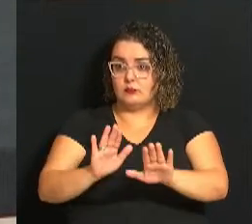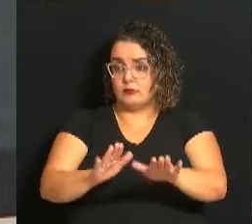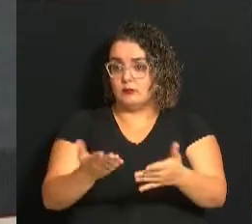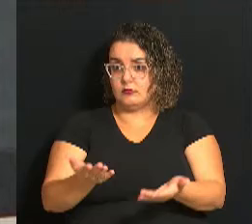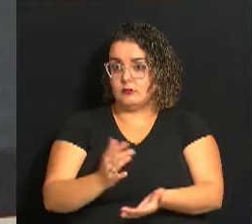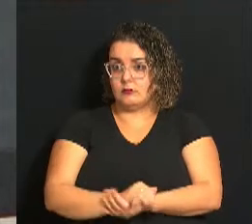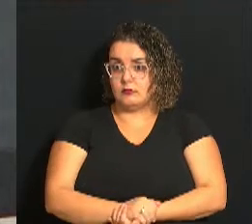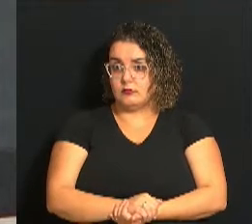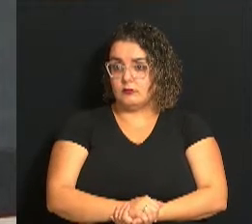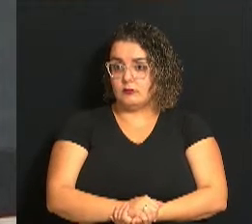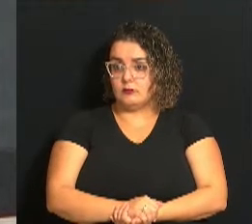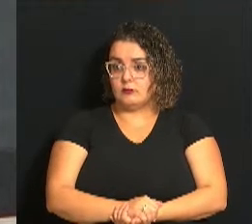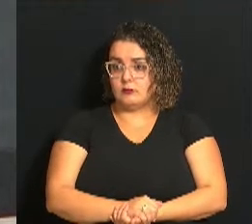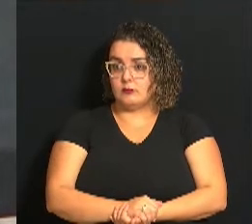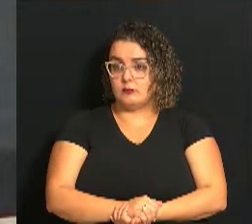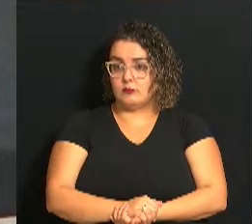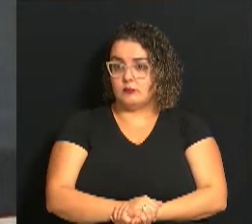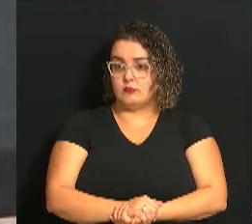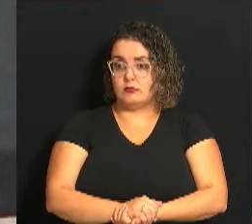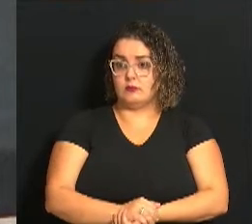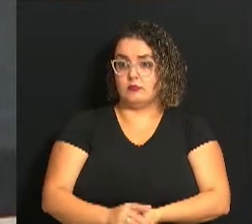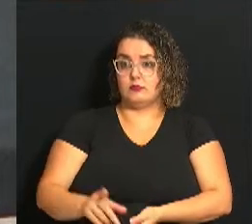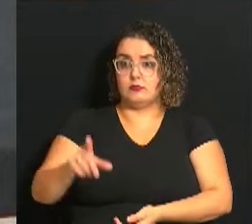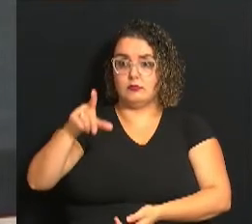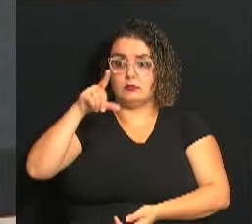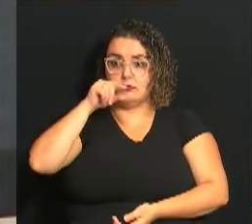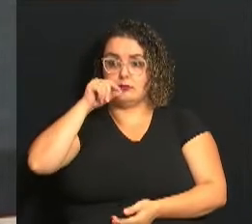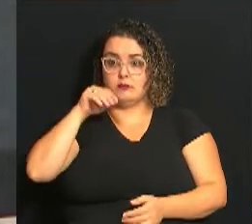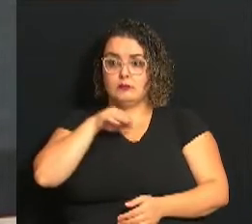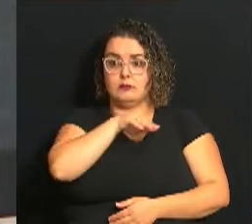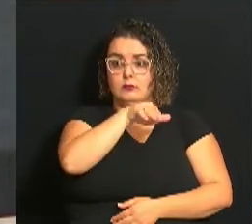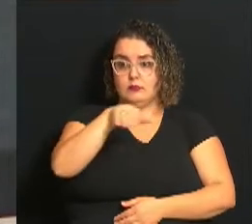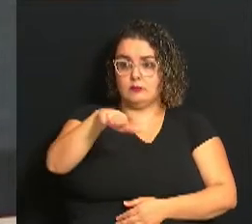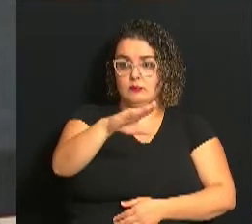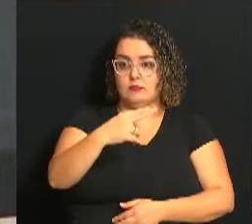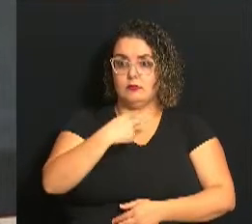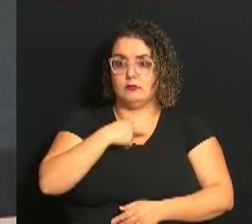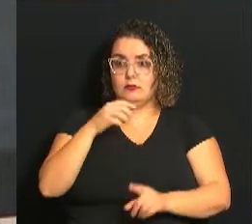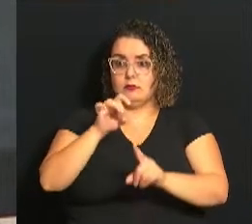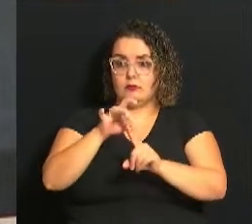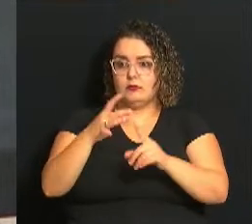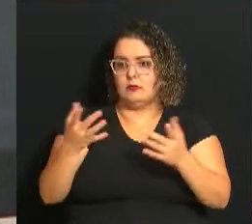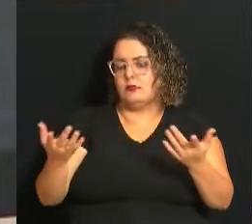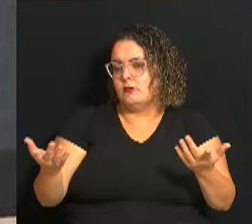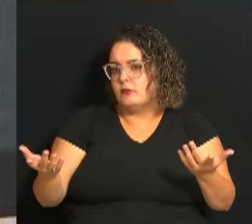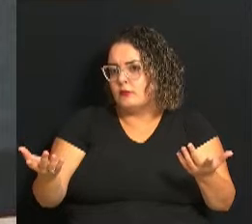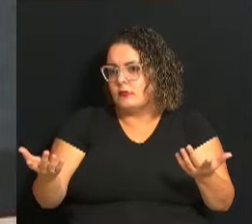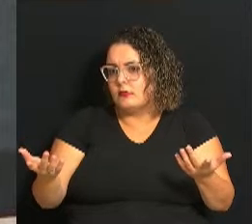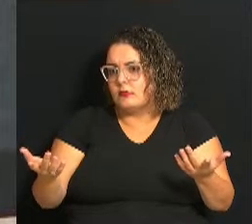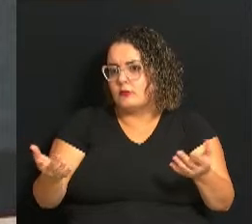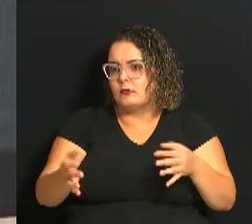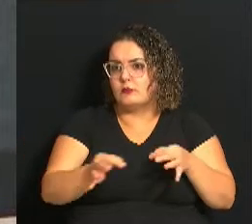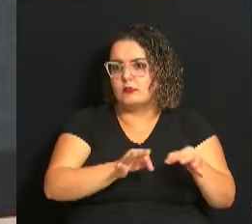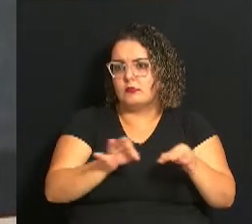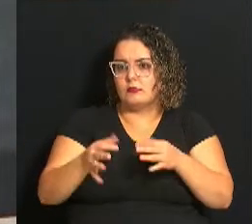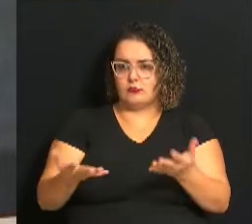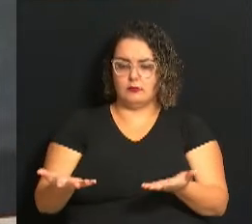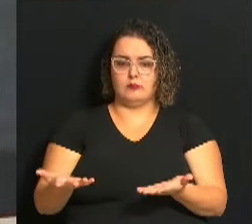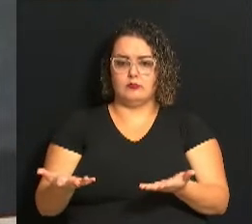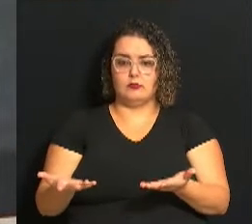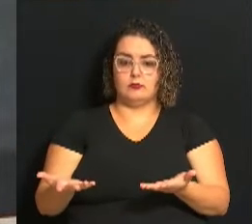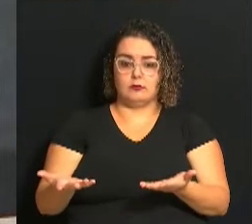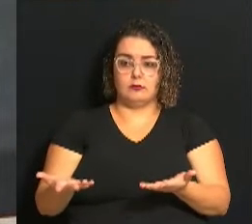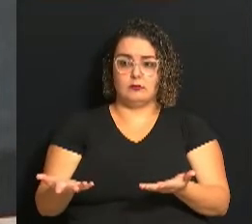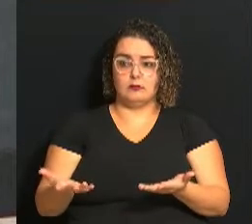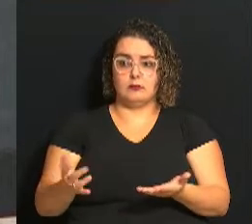questão que o passarinho tem que passar por dentro da casa, que não pode ter vidro. Então, vamos organizar isso aí. Outra coisa,